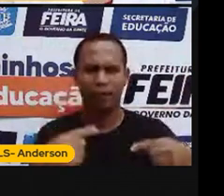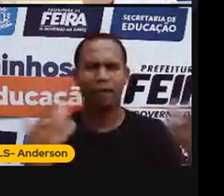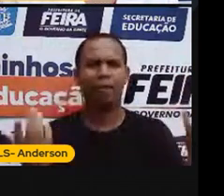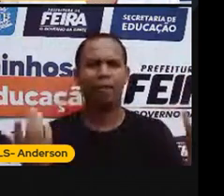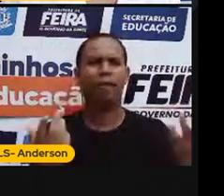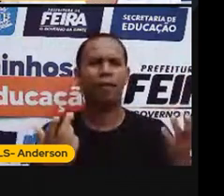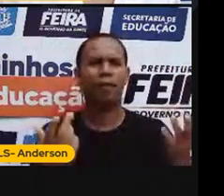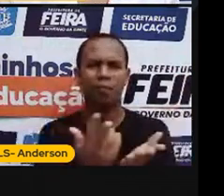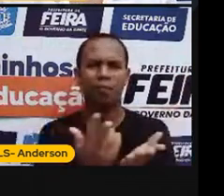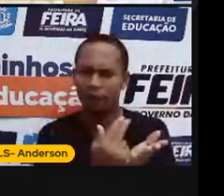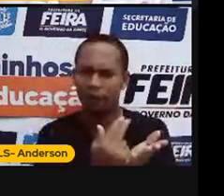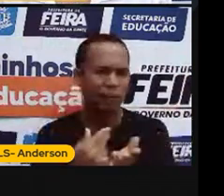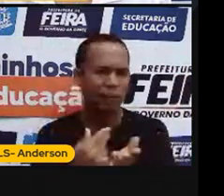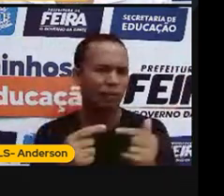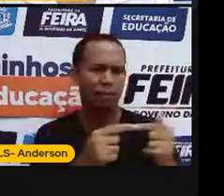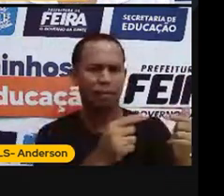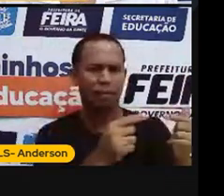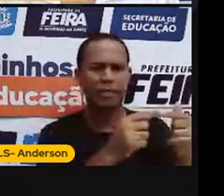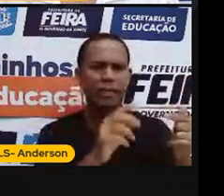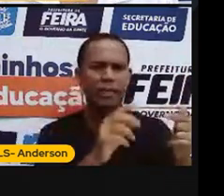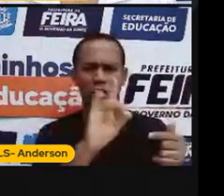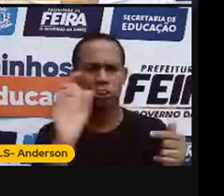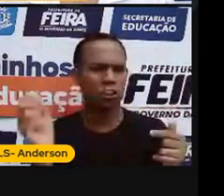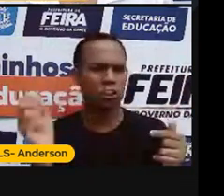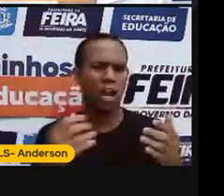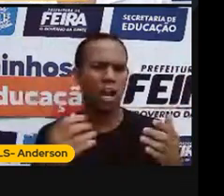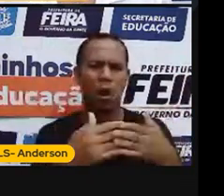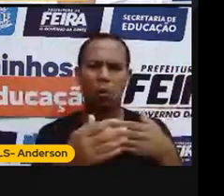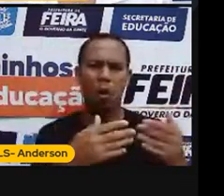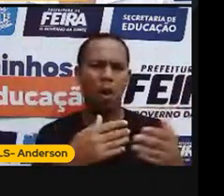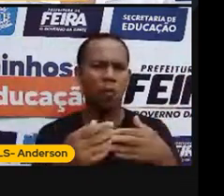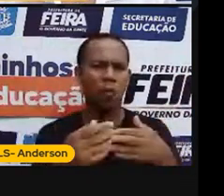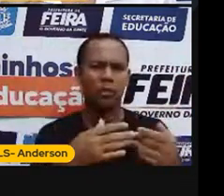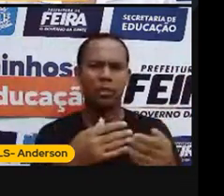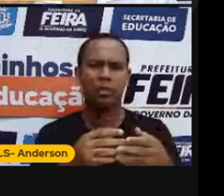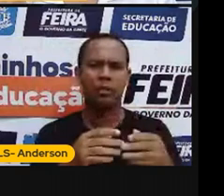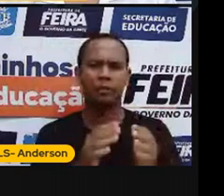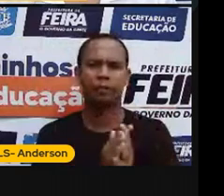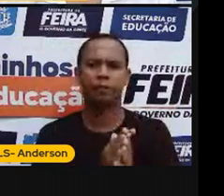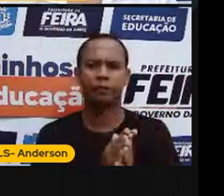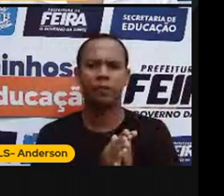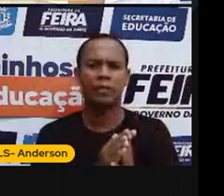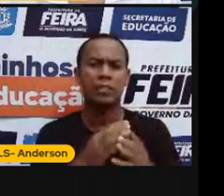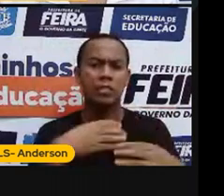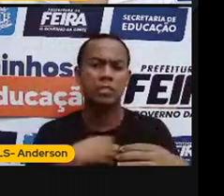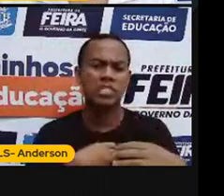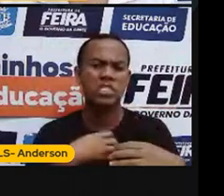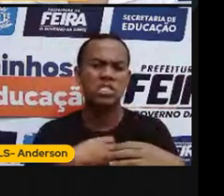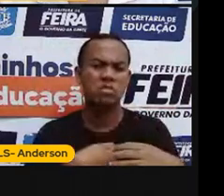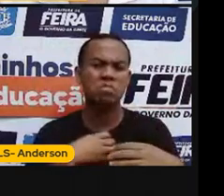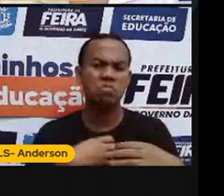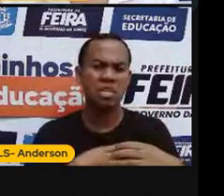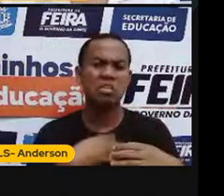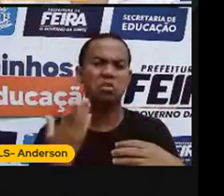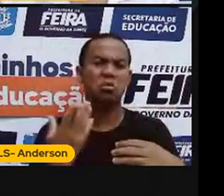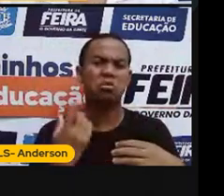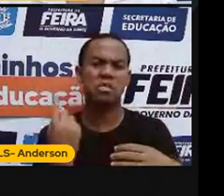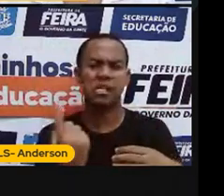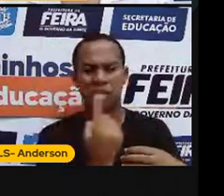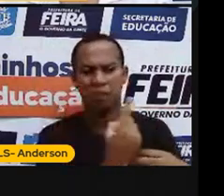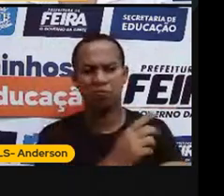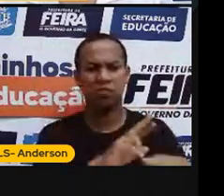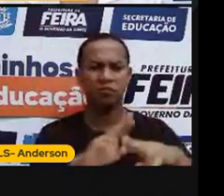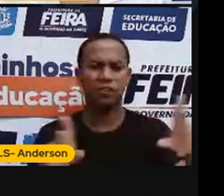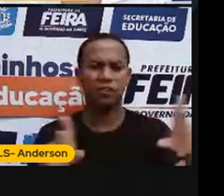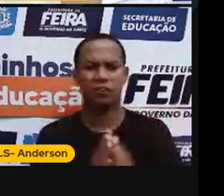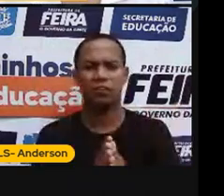de tristeza, obviamente que as pinturas serão voltadas para aquilo, para os sentimentos específicos. Além